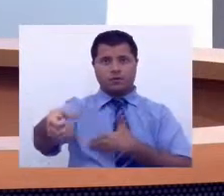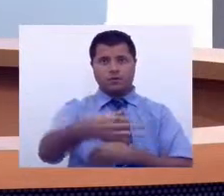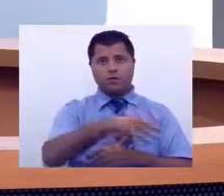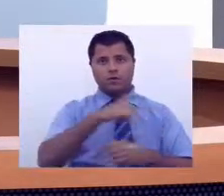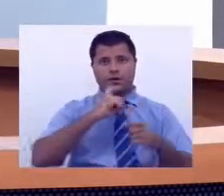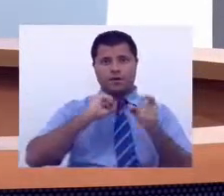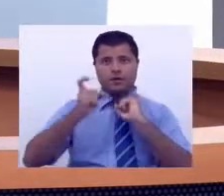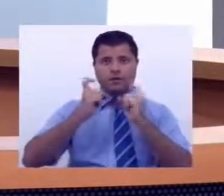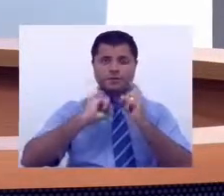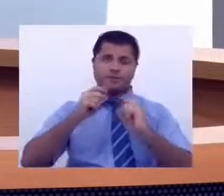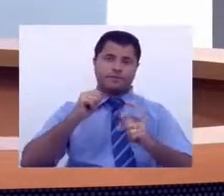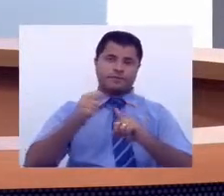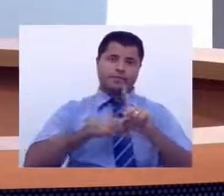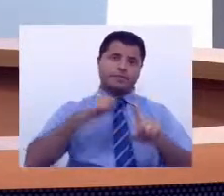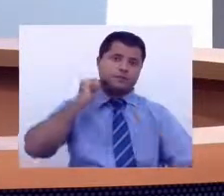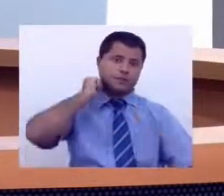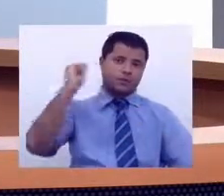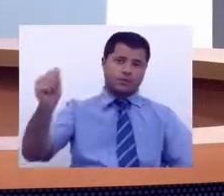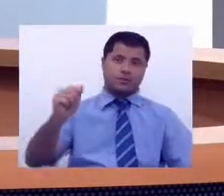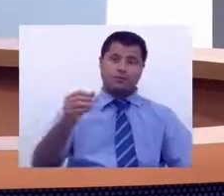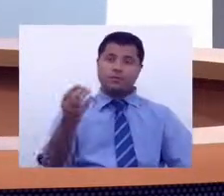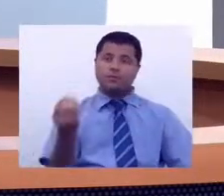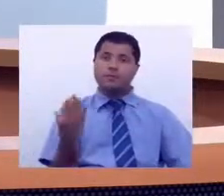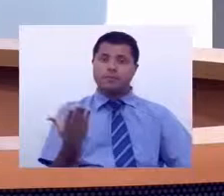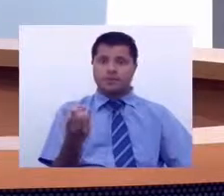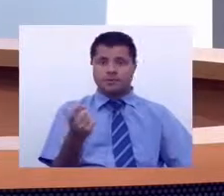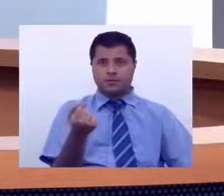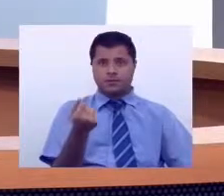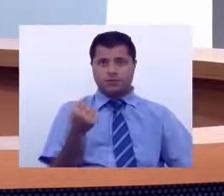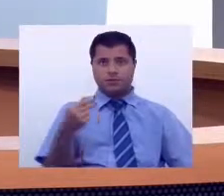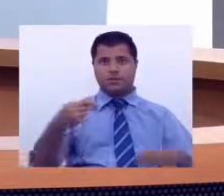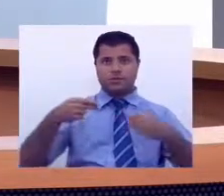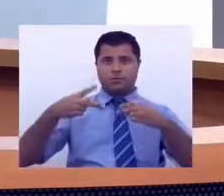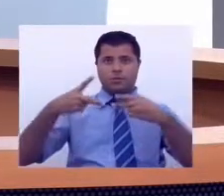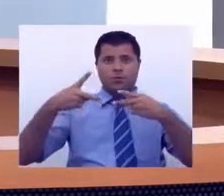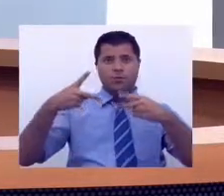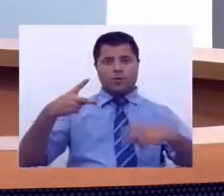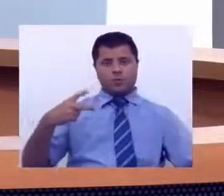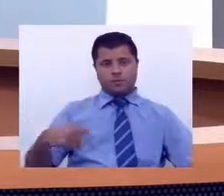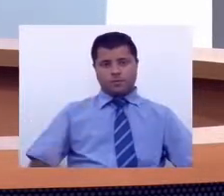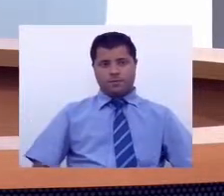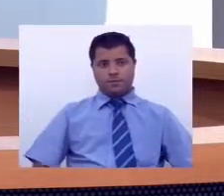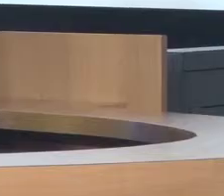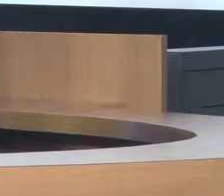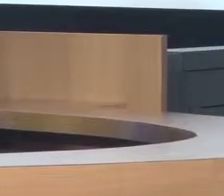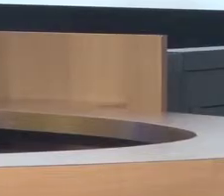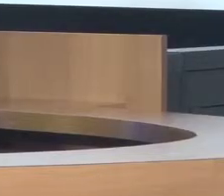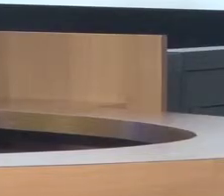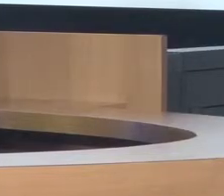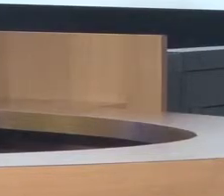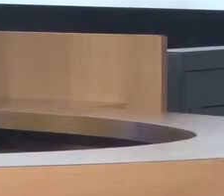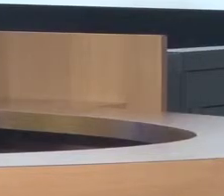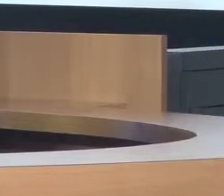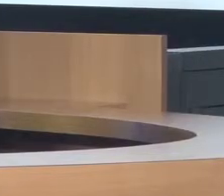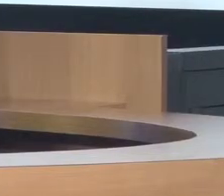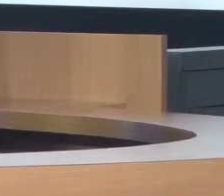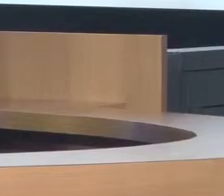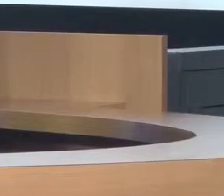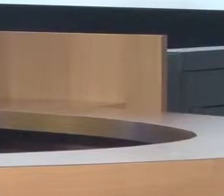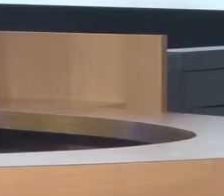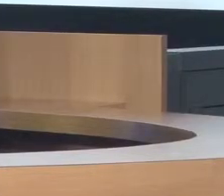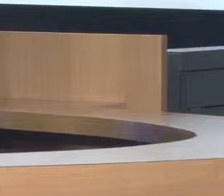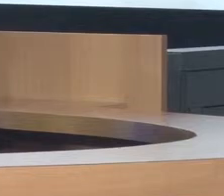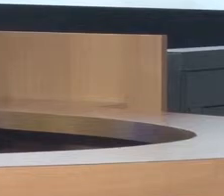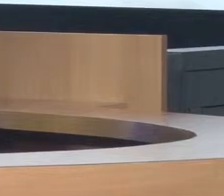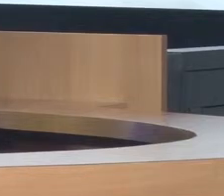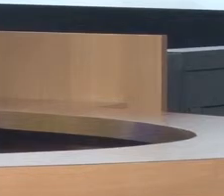abril para negociarmos um novo valor para o subsídio do Hospital Estela Maris. Para o vereador Paulo Sérgio